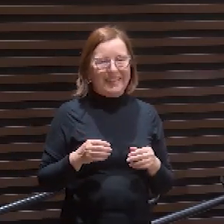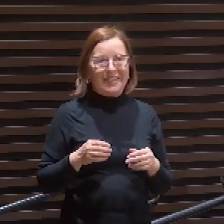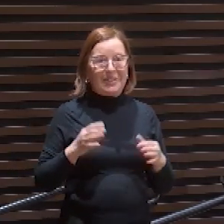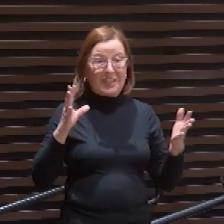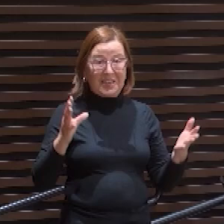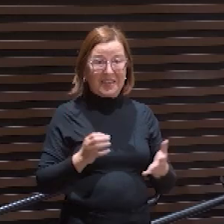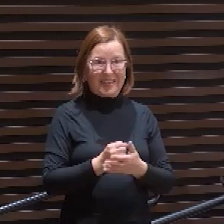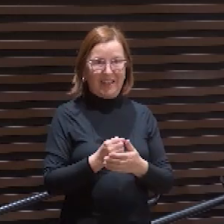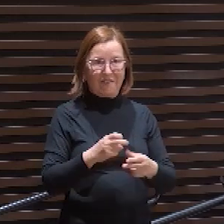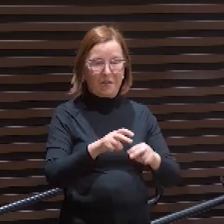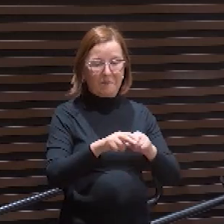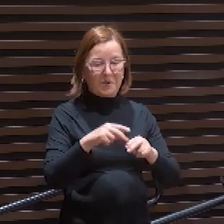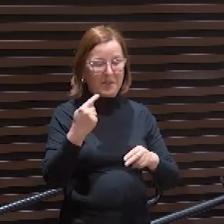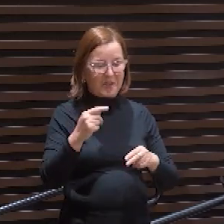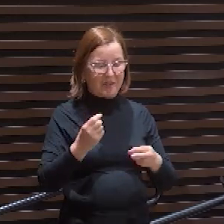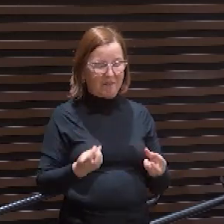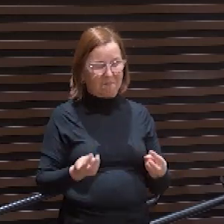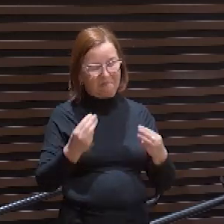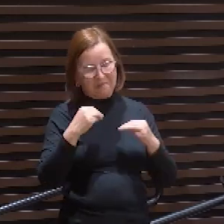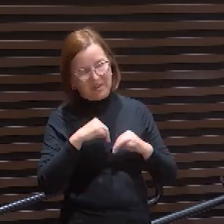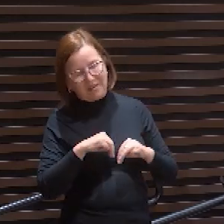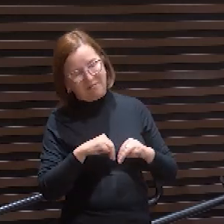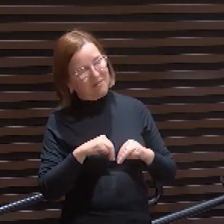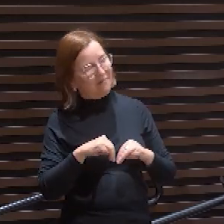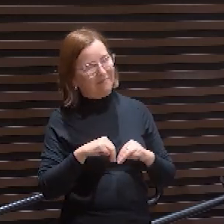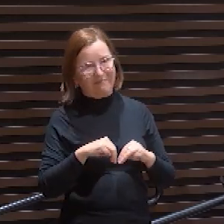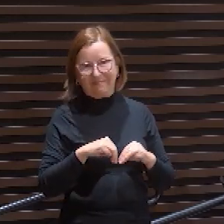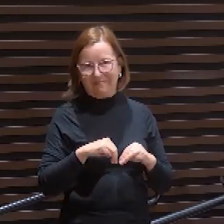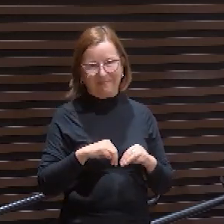sua meritocracia.